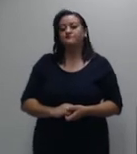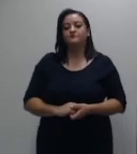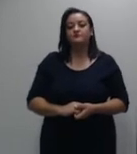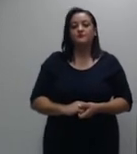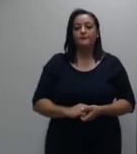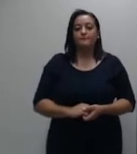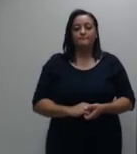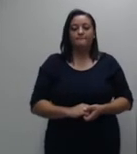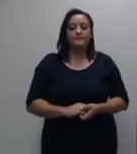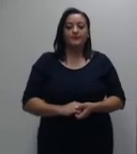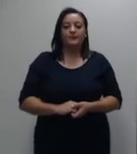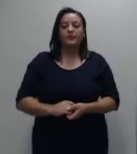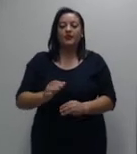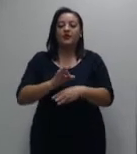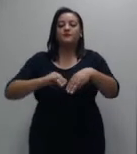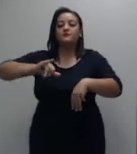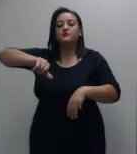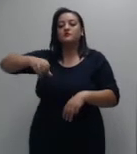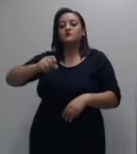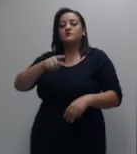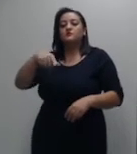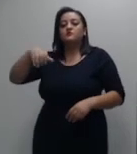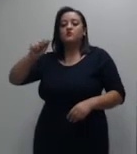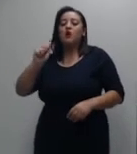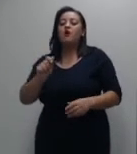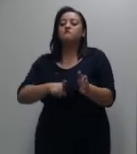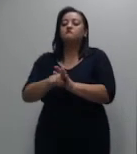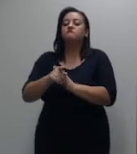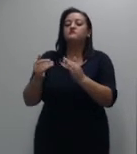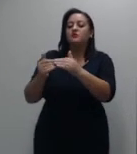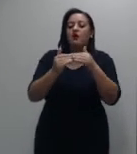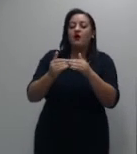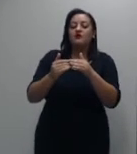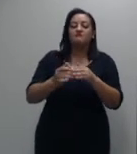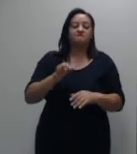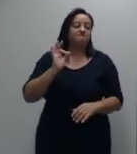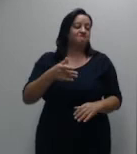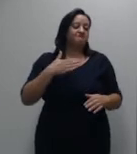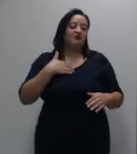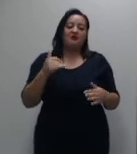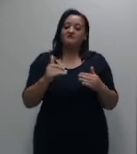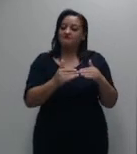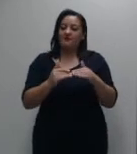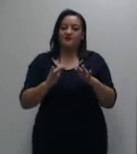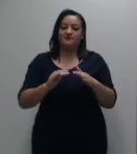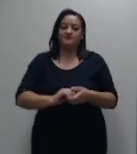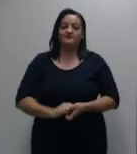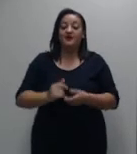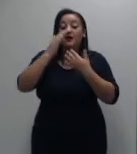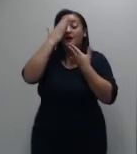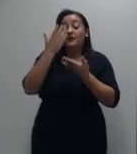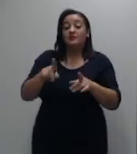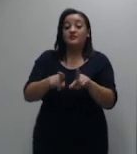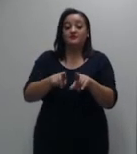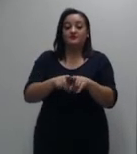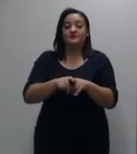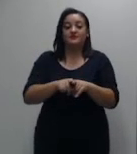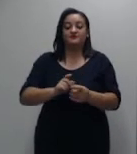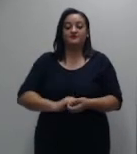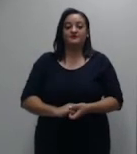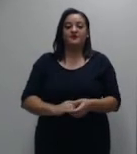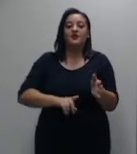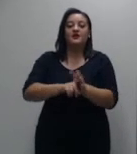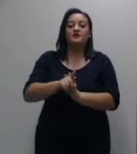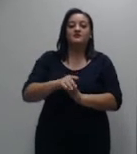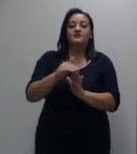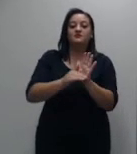o João Otávio de Noronha você não está de acordo plenamente após agradeço a vossa excelência' já está um